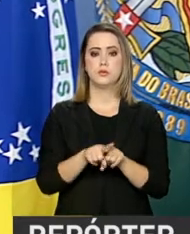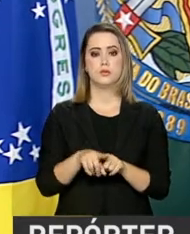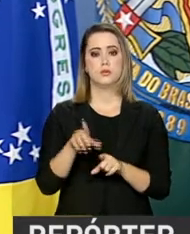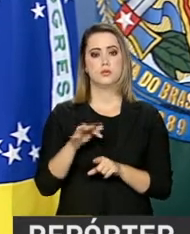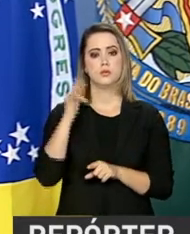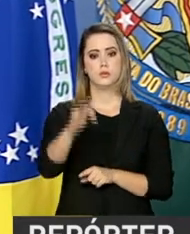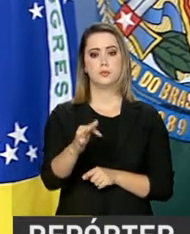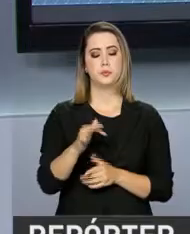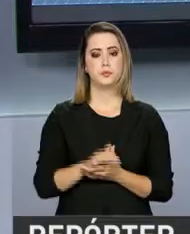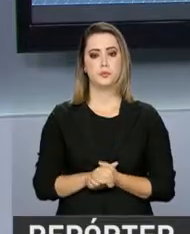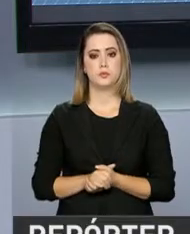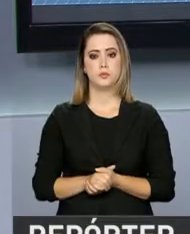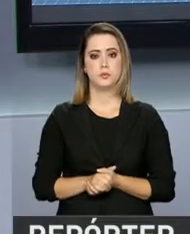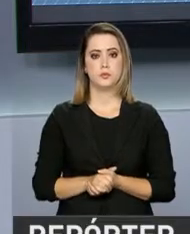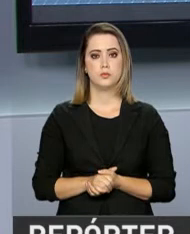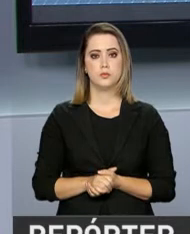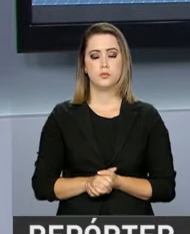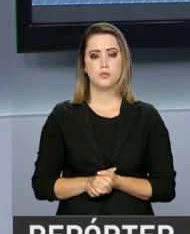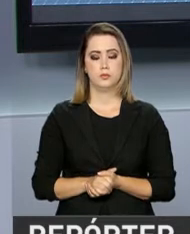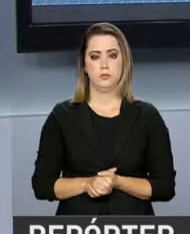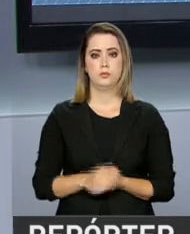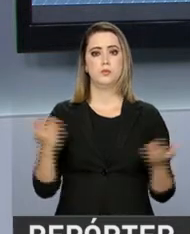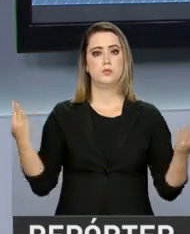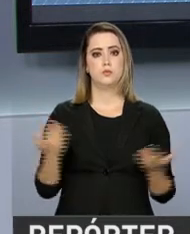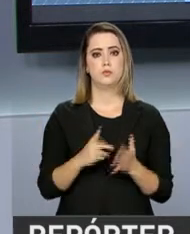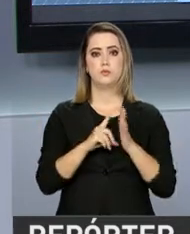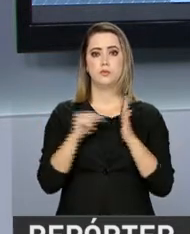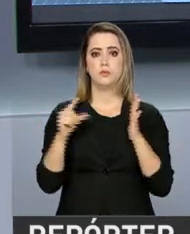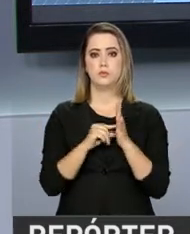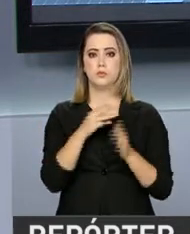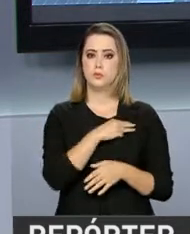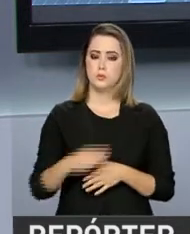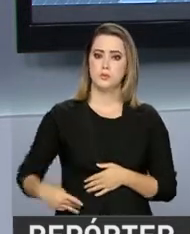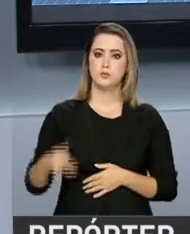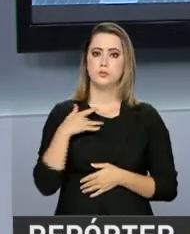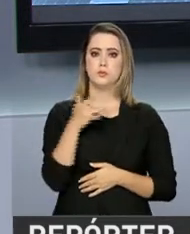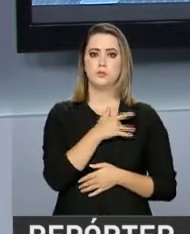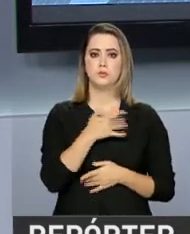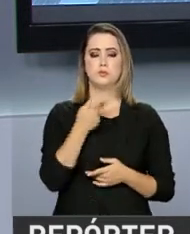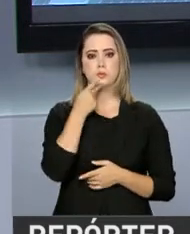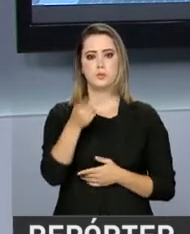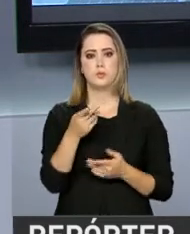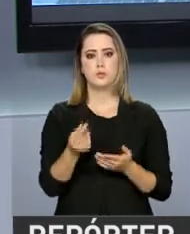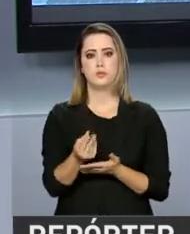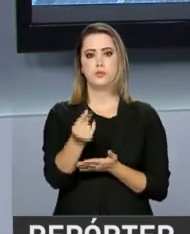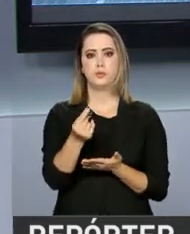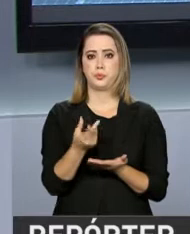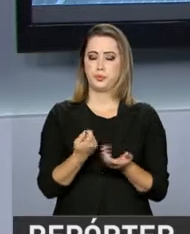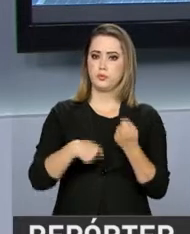do futuro e hoje no palácio do planalto o ministro da saúde prestou contas dos recursos